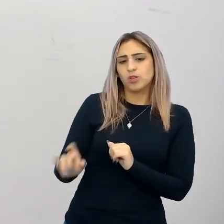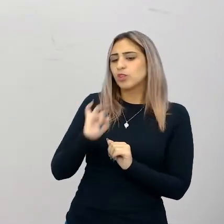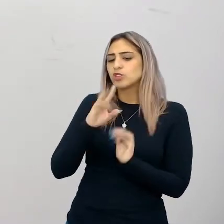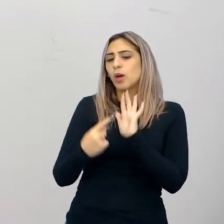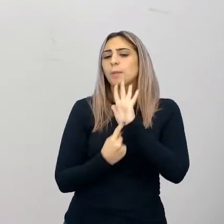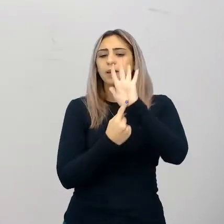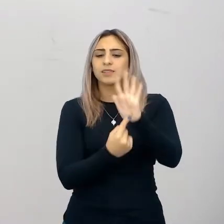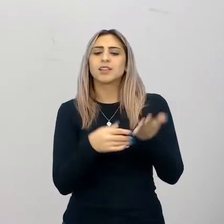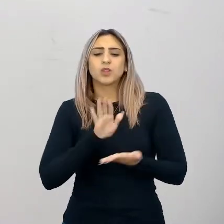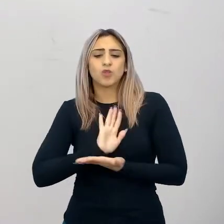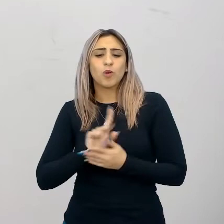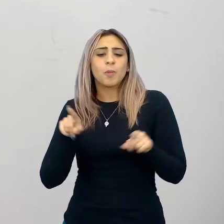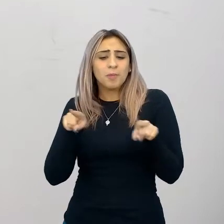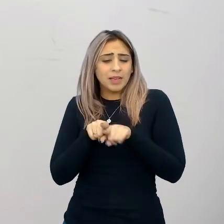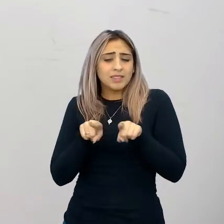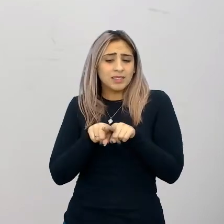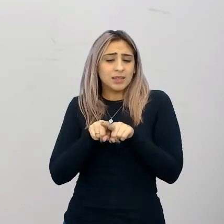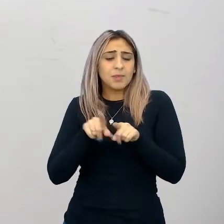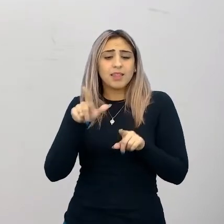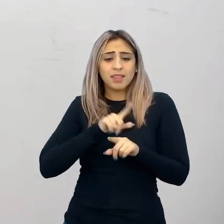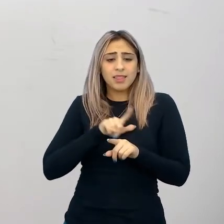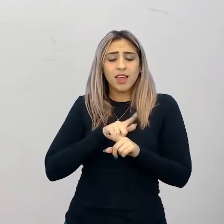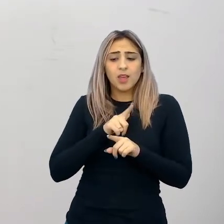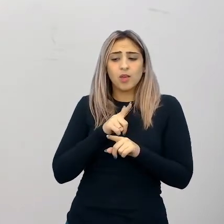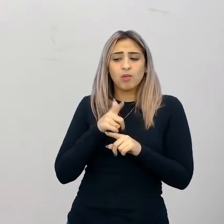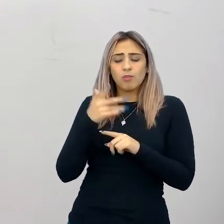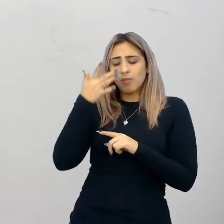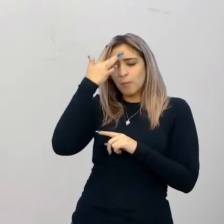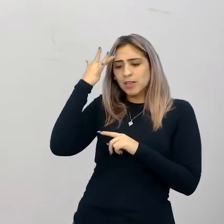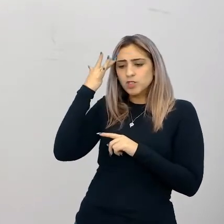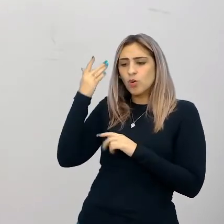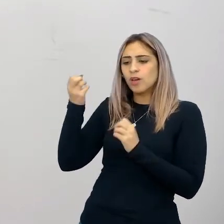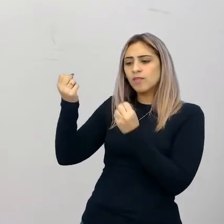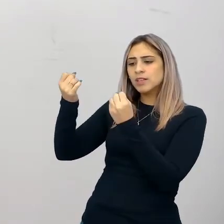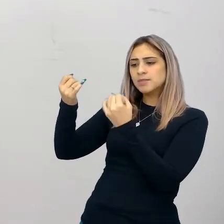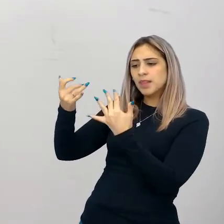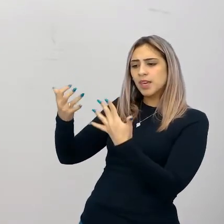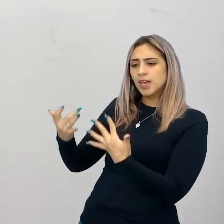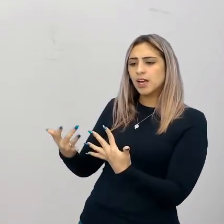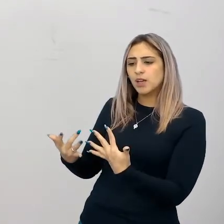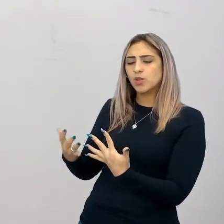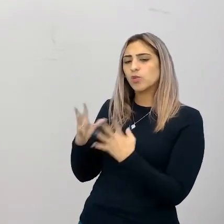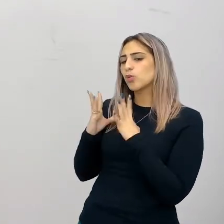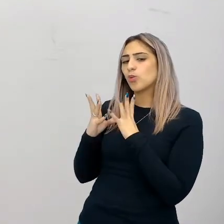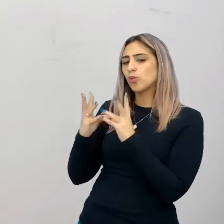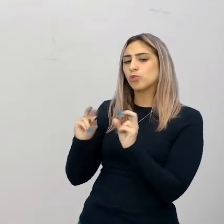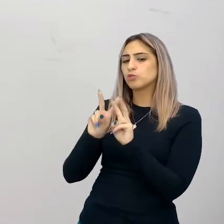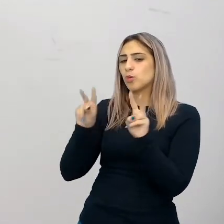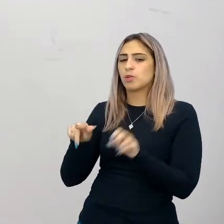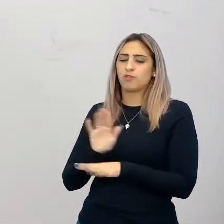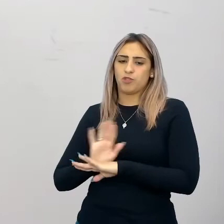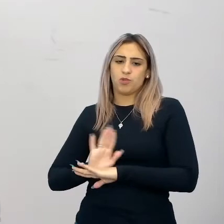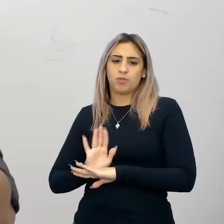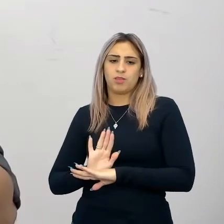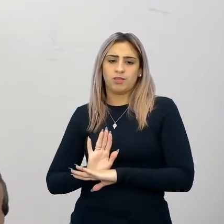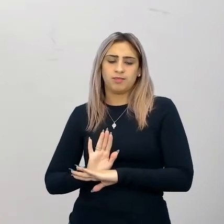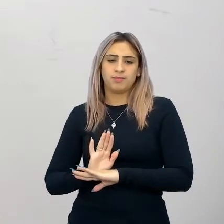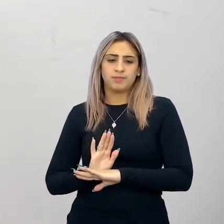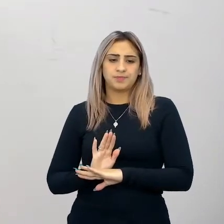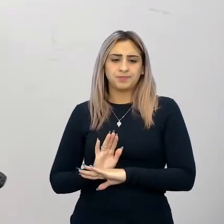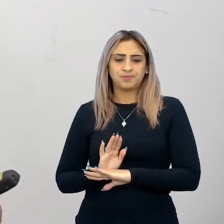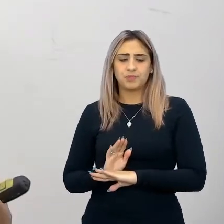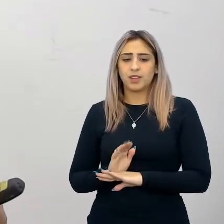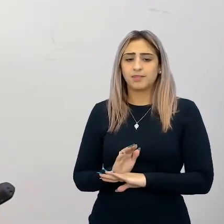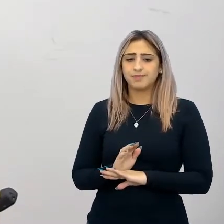filme, você tem uma curadoria, uma seleção de filmes, assim, no nosso caso, não precisam ser